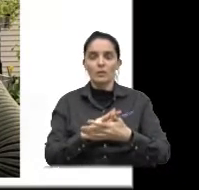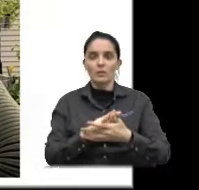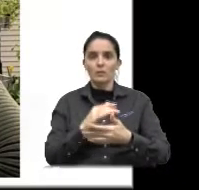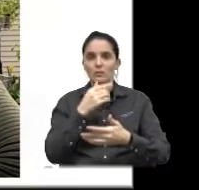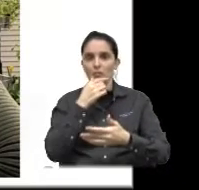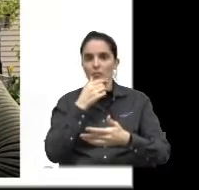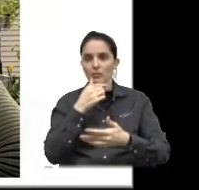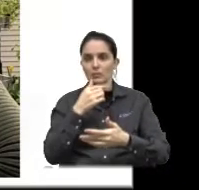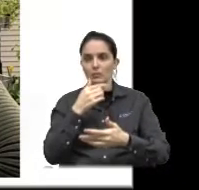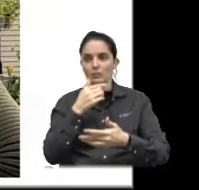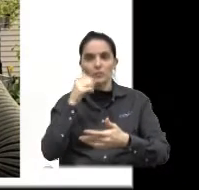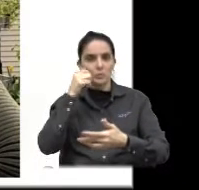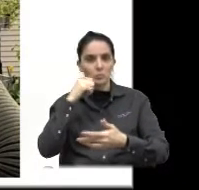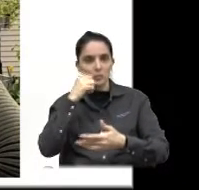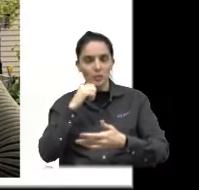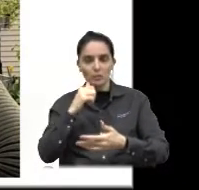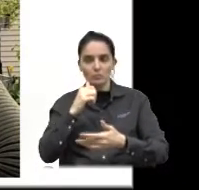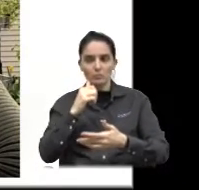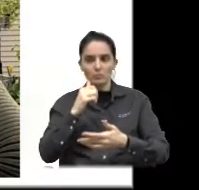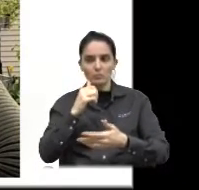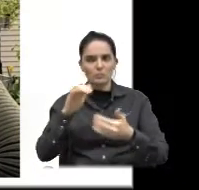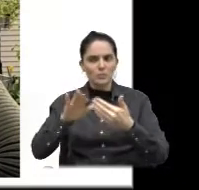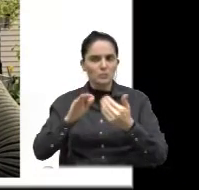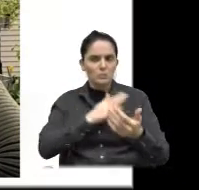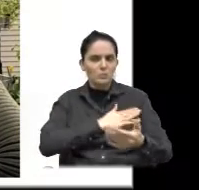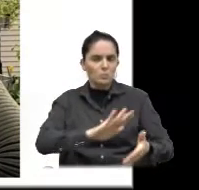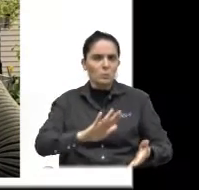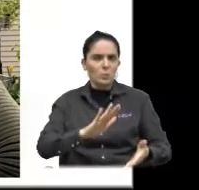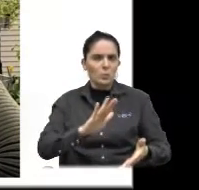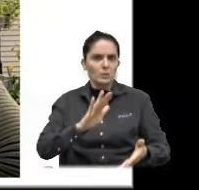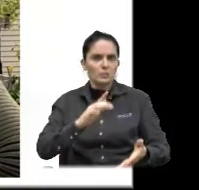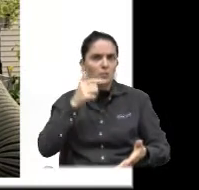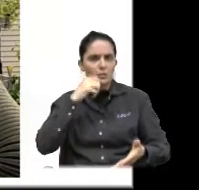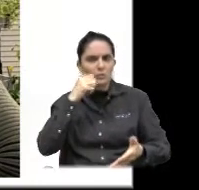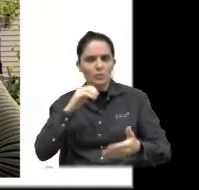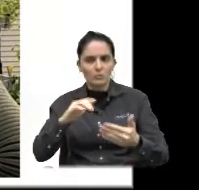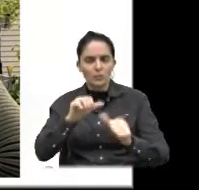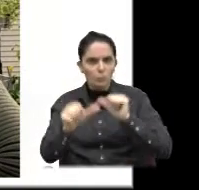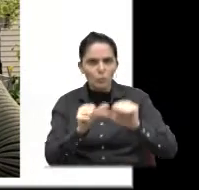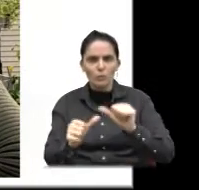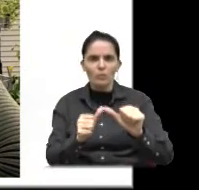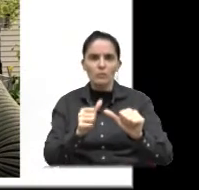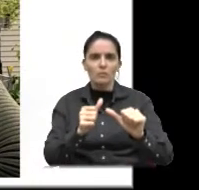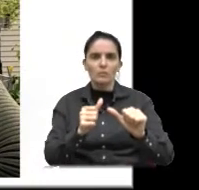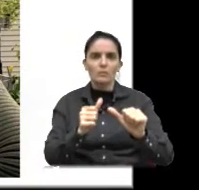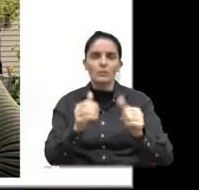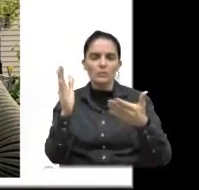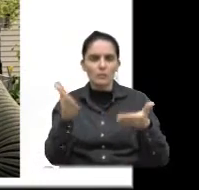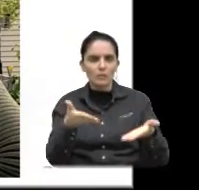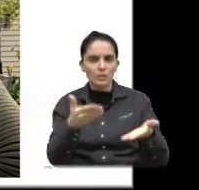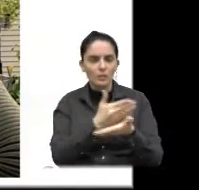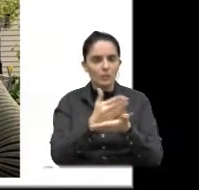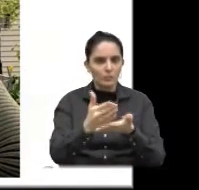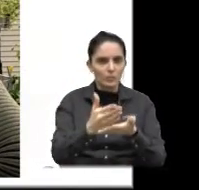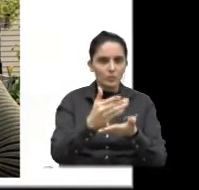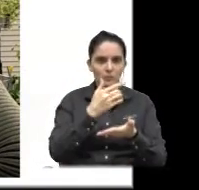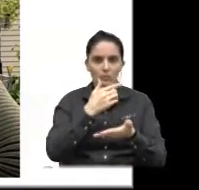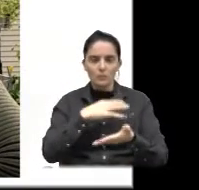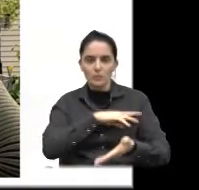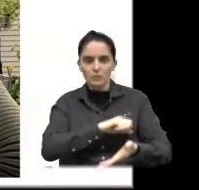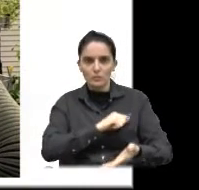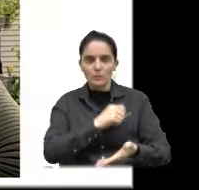homem não gosta mais de mulher gosta de homem e daí ele começou a gostar de um outro homem também